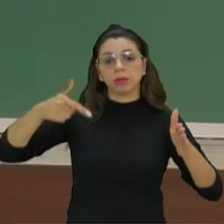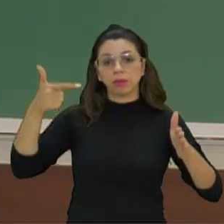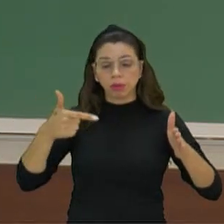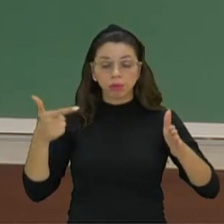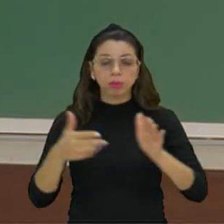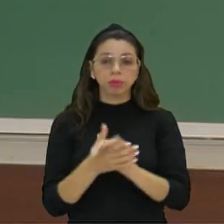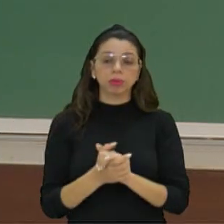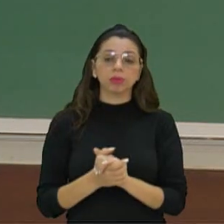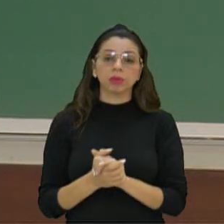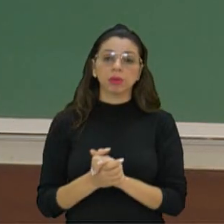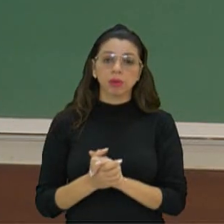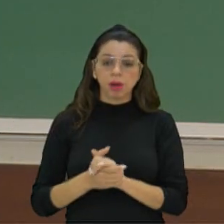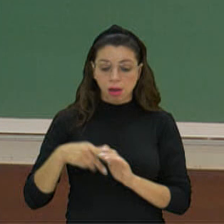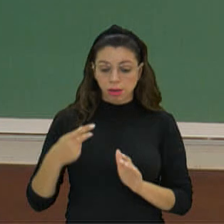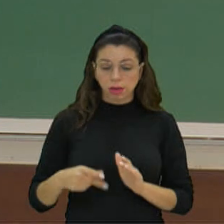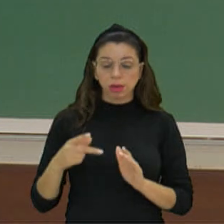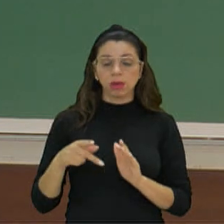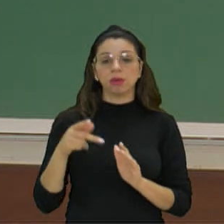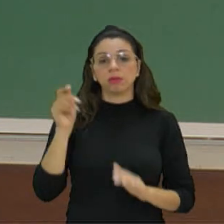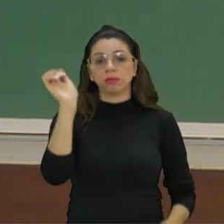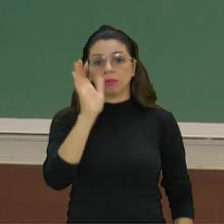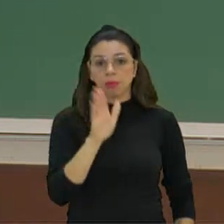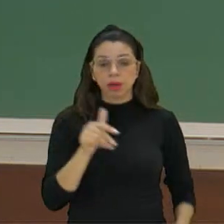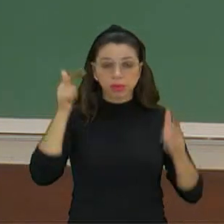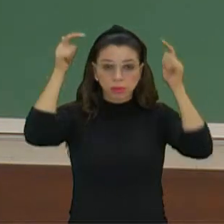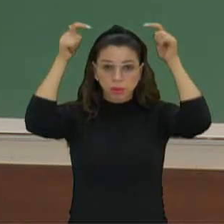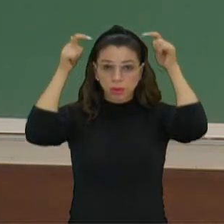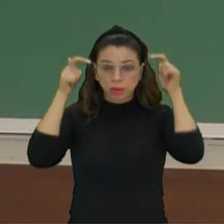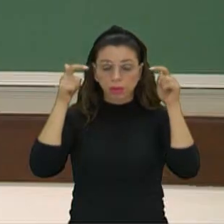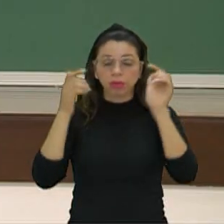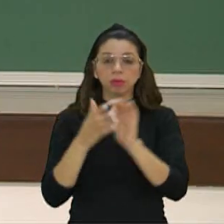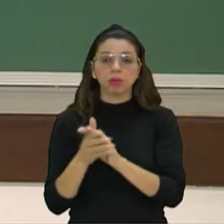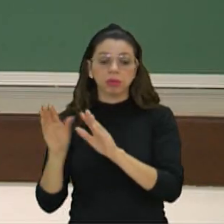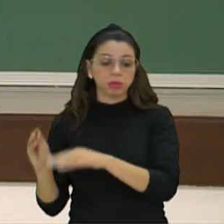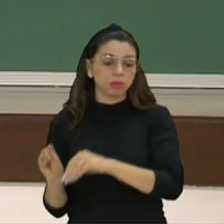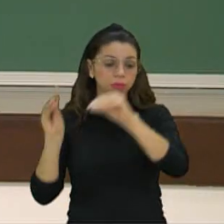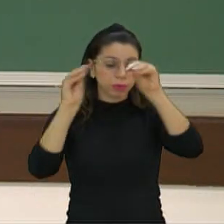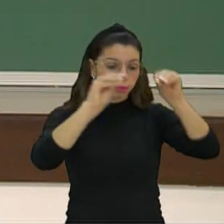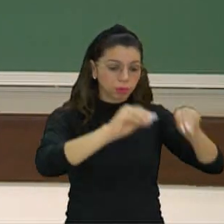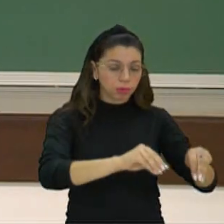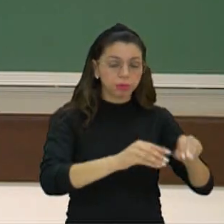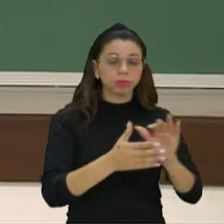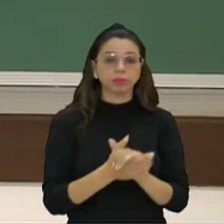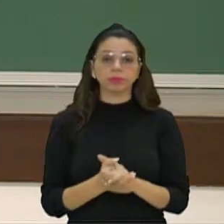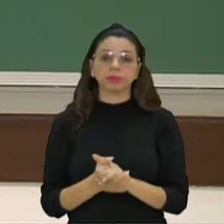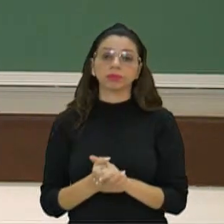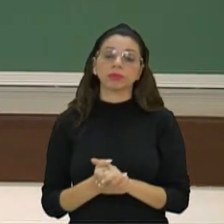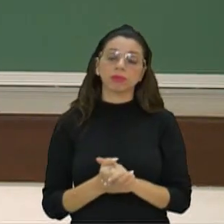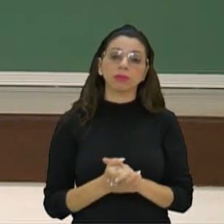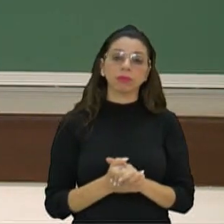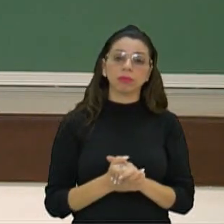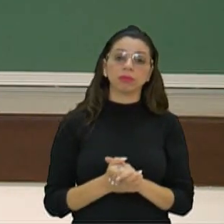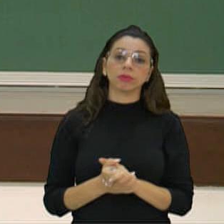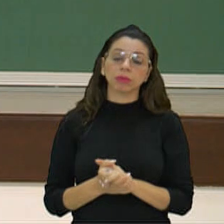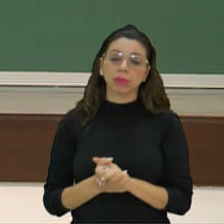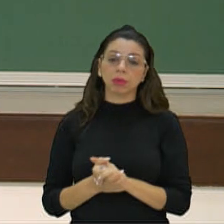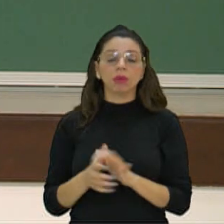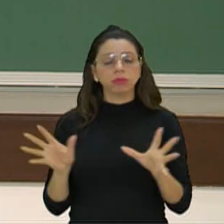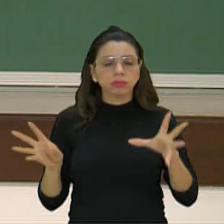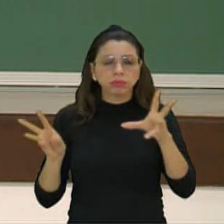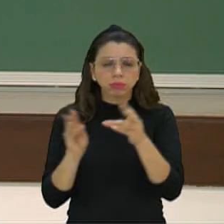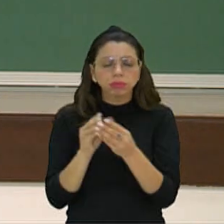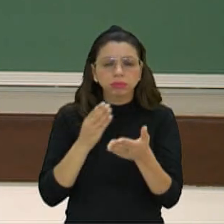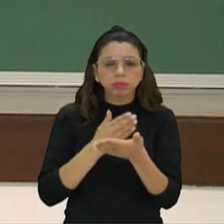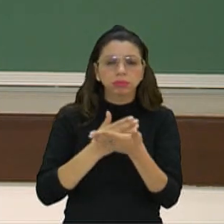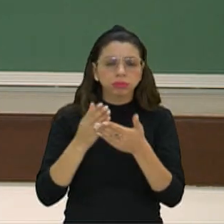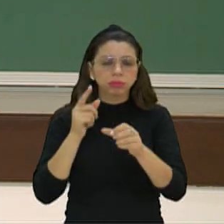Petrópolis, então, com a sua corte, tá? Então, mais ou menos, essa é a história bem resumida do começo da história de